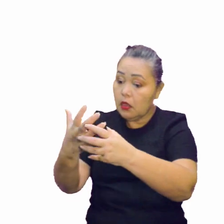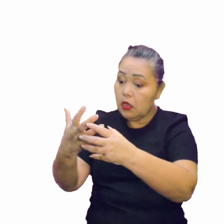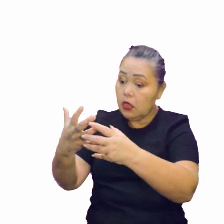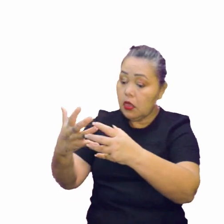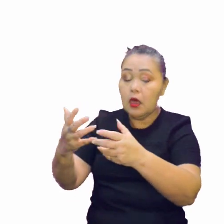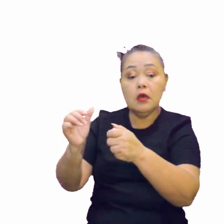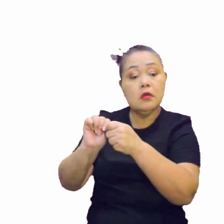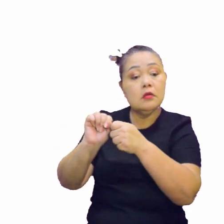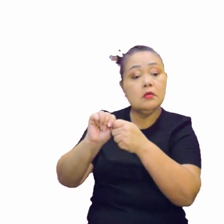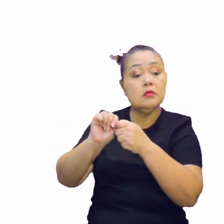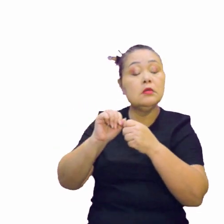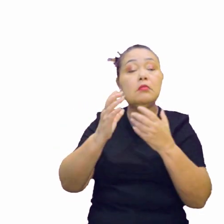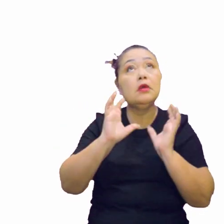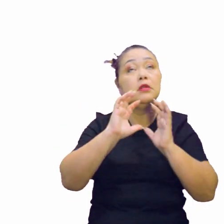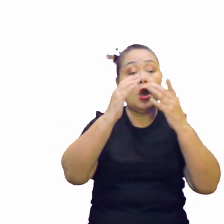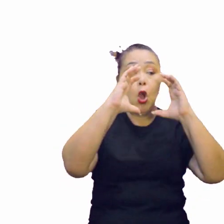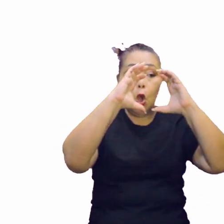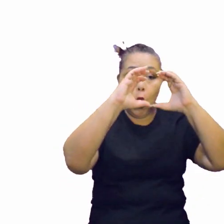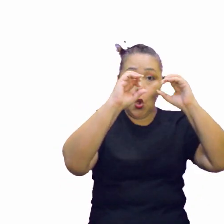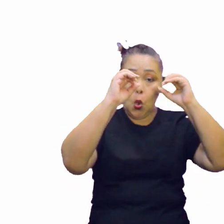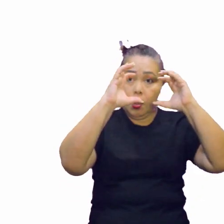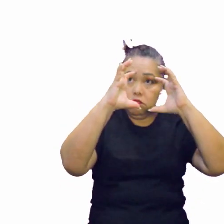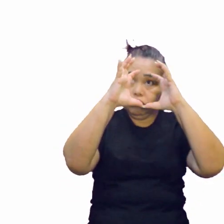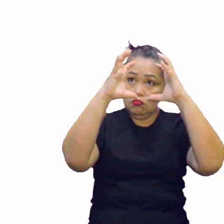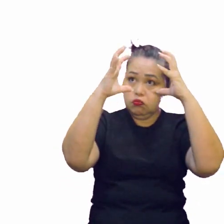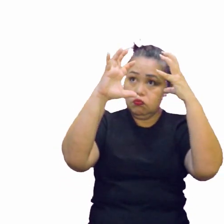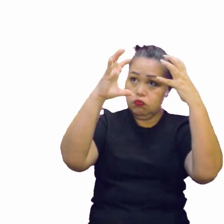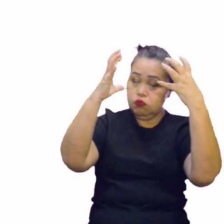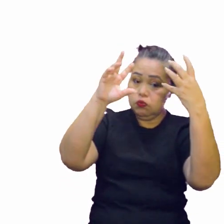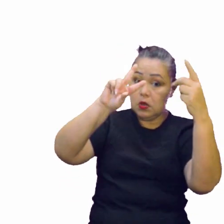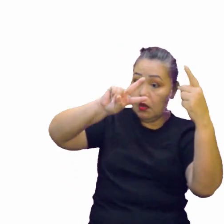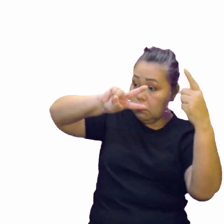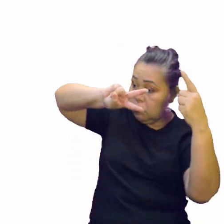copa são inversamente